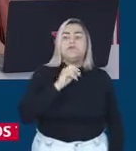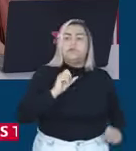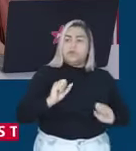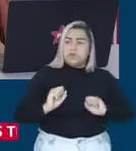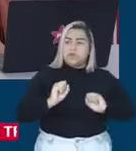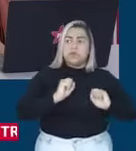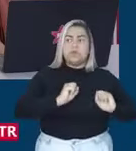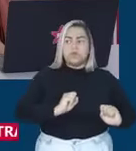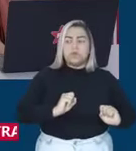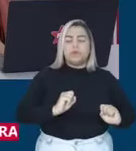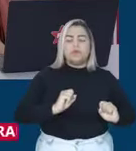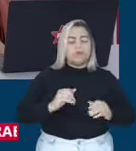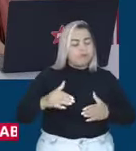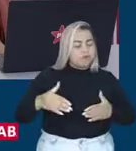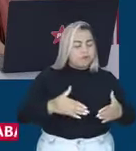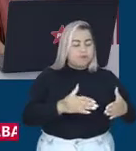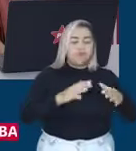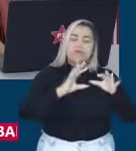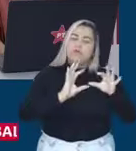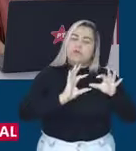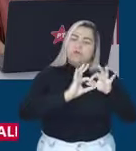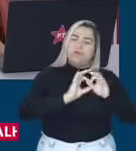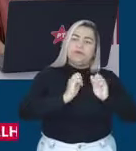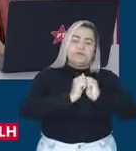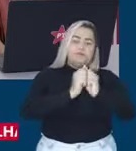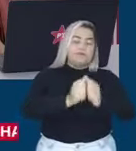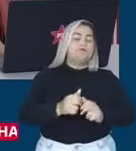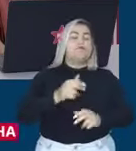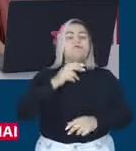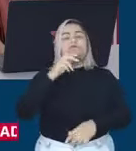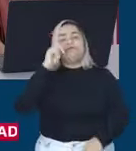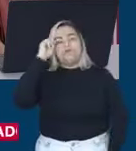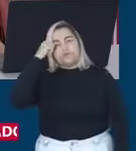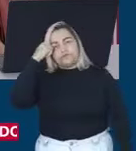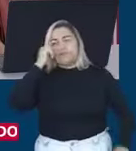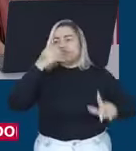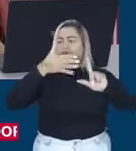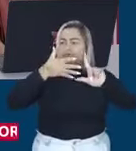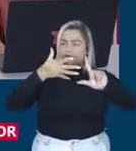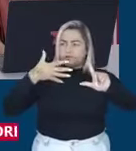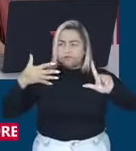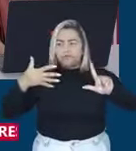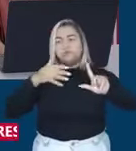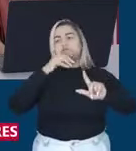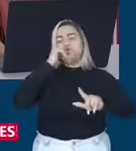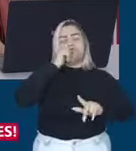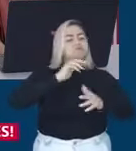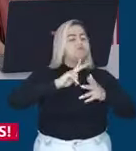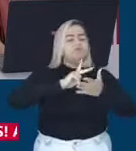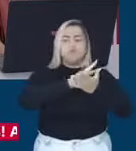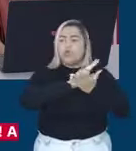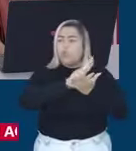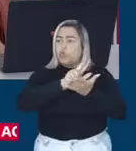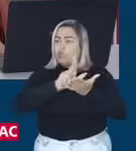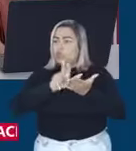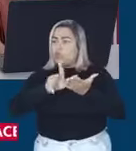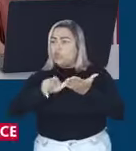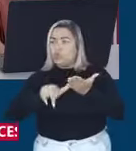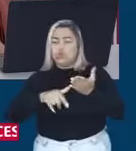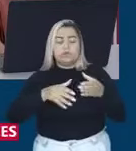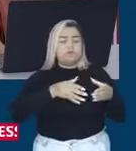podem caminhar junto, negros, índios, LGBT, mulheres, enfim, todos os setores